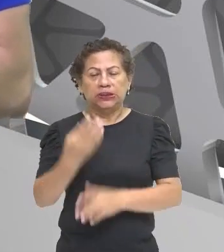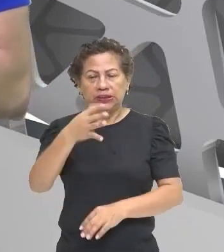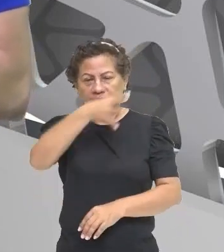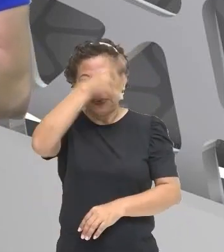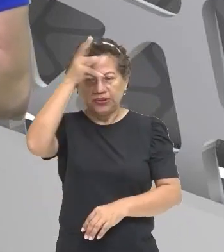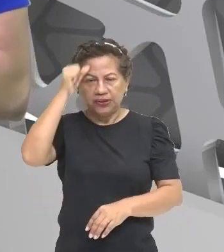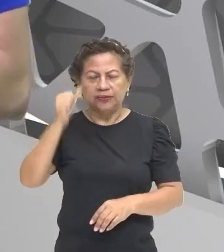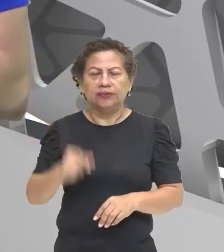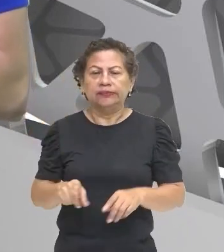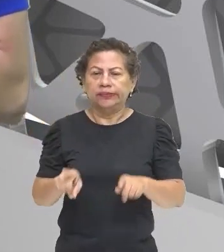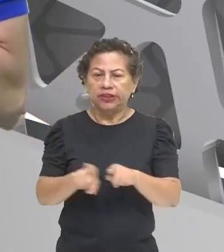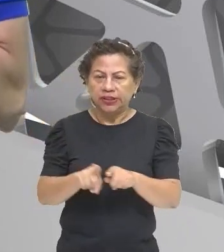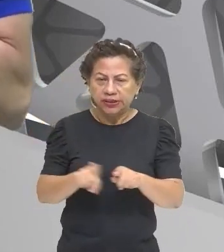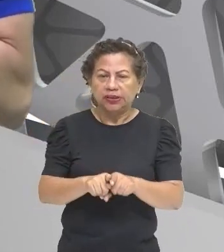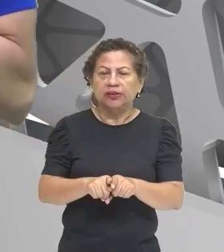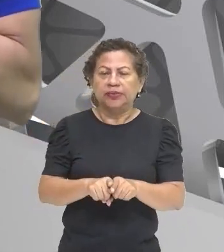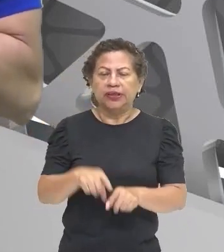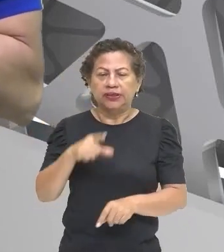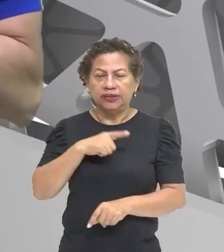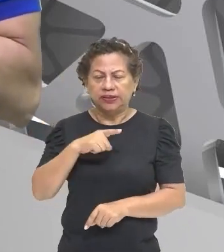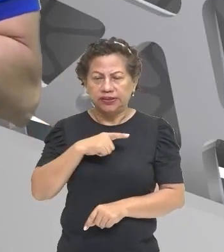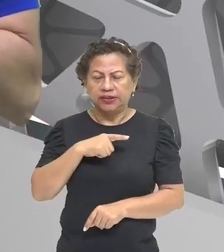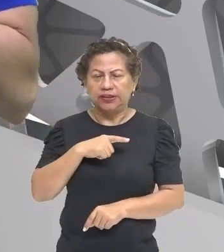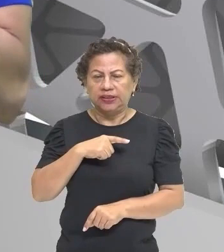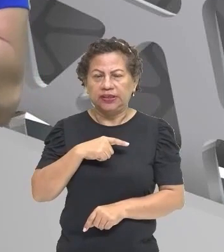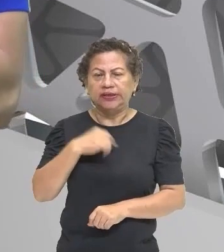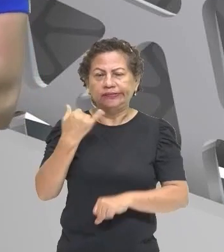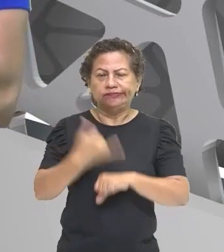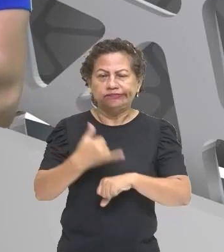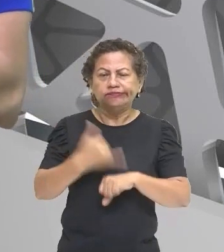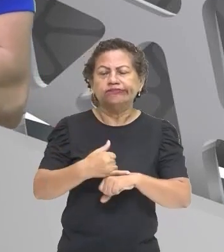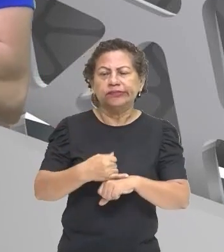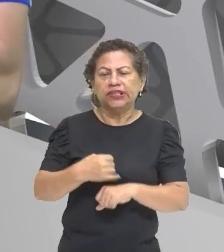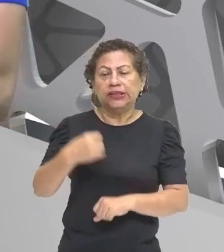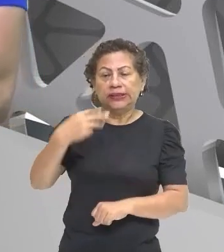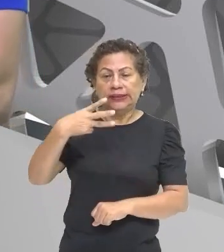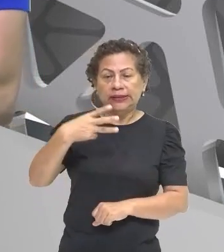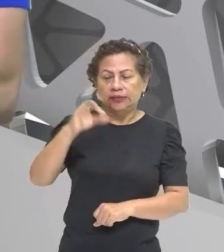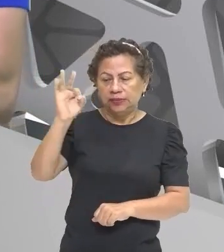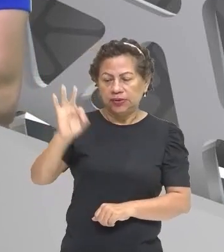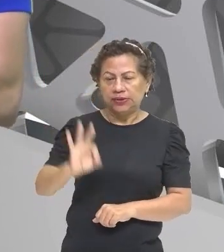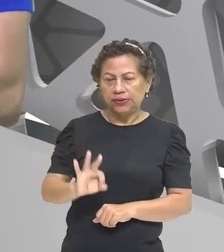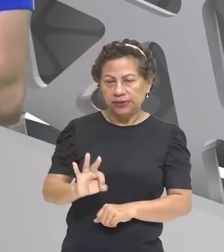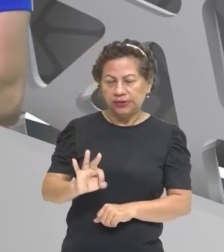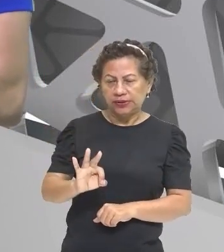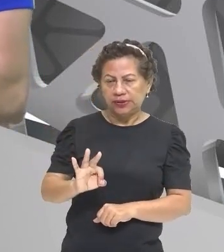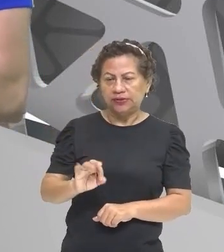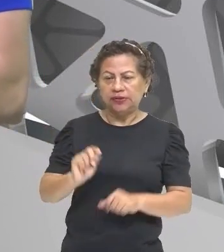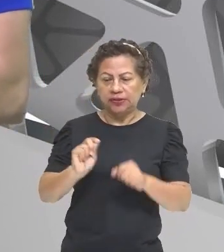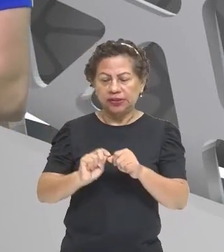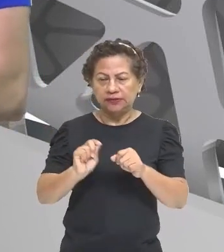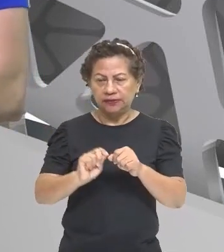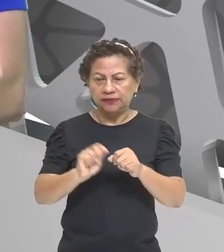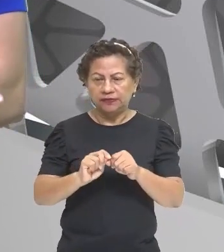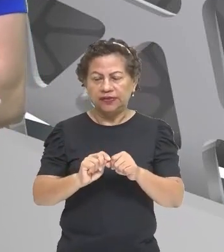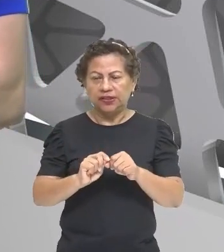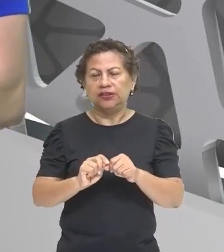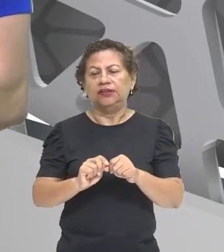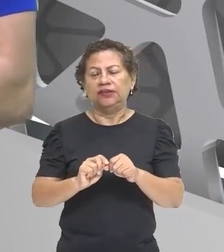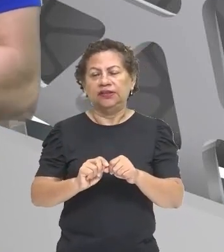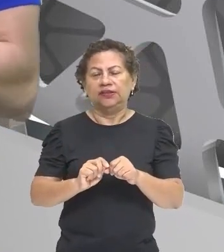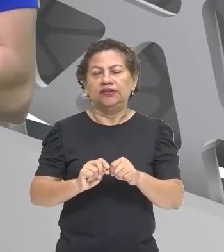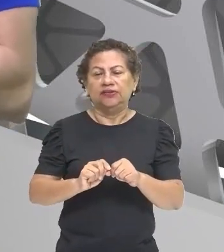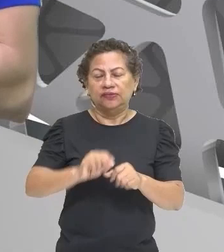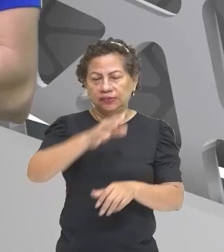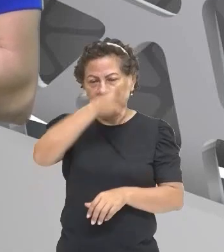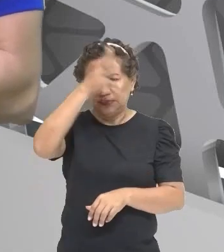setor metalúrgico, tá, turma? Que representa 3% daquilo que é produzido dentro do polo industrial de